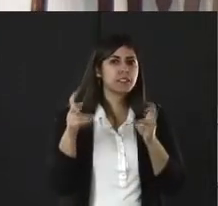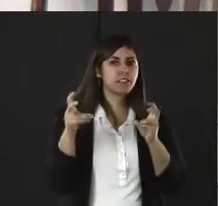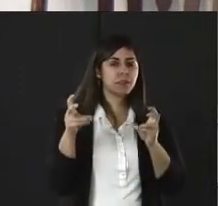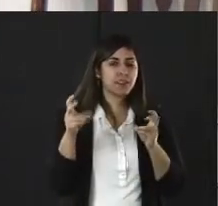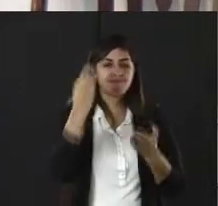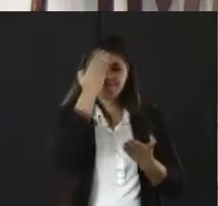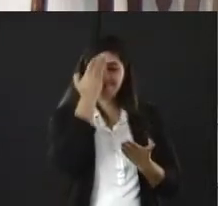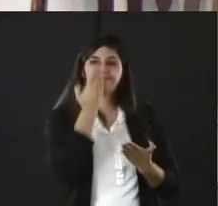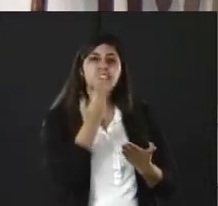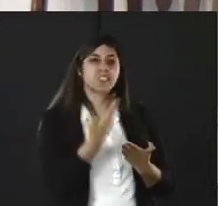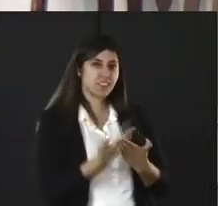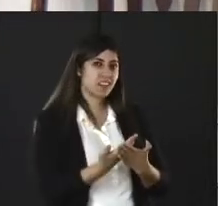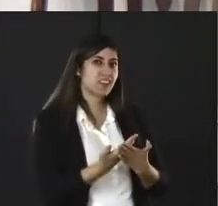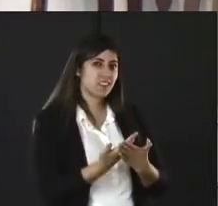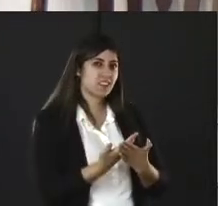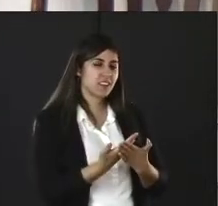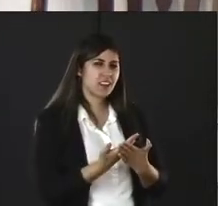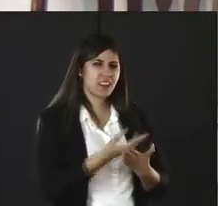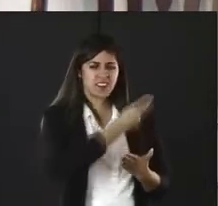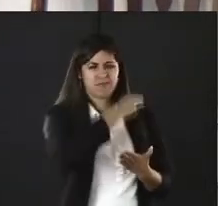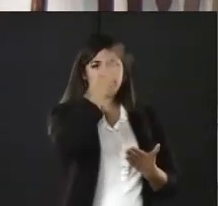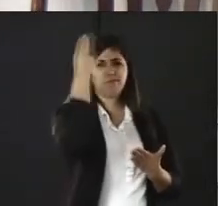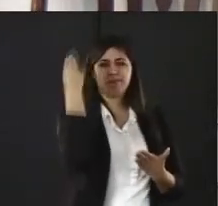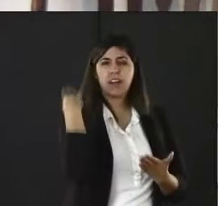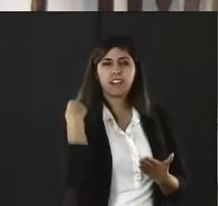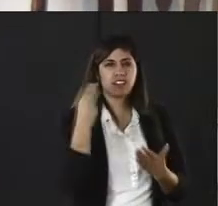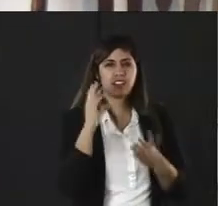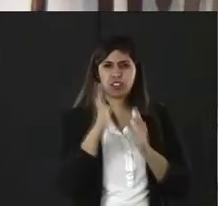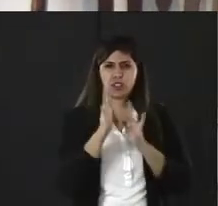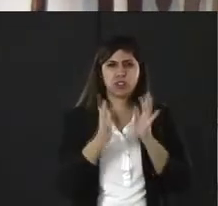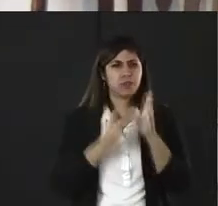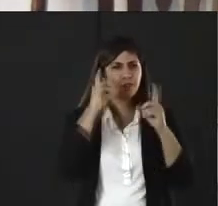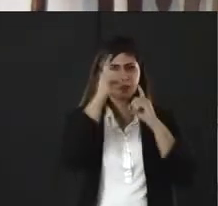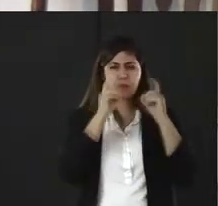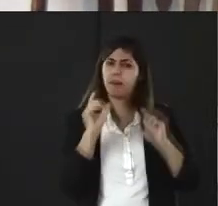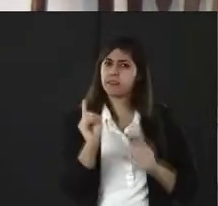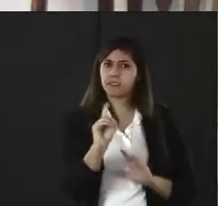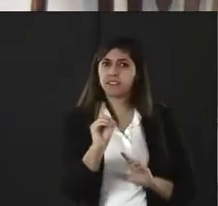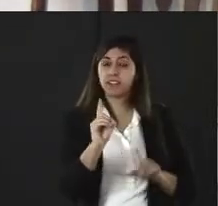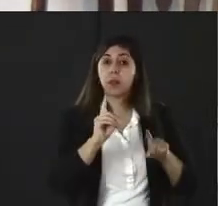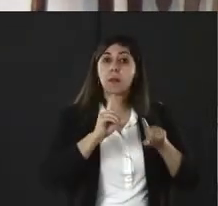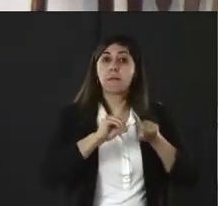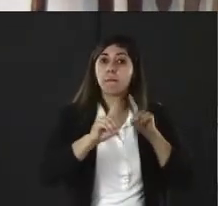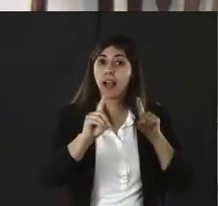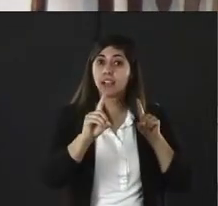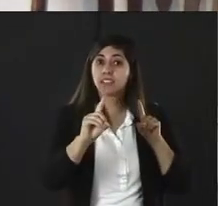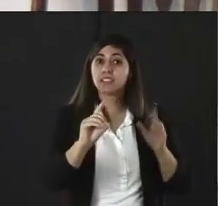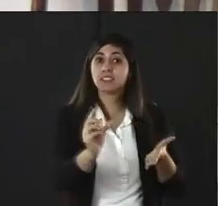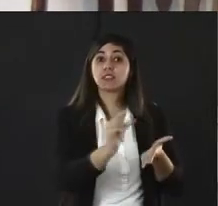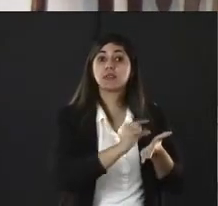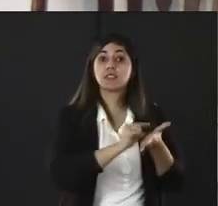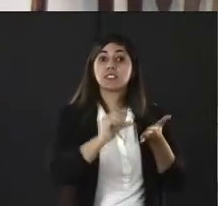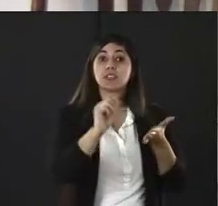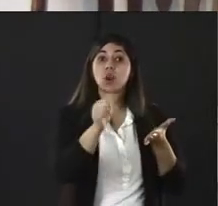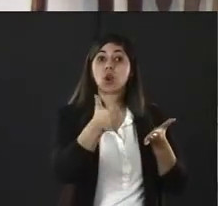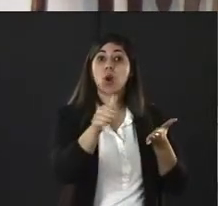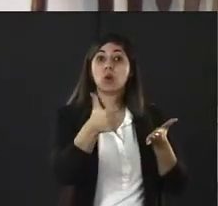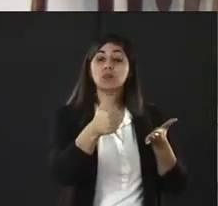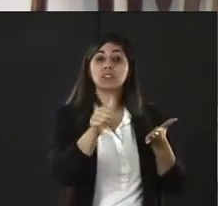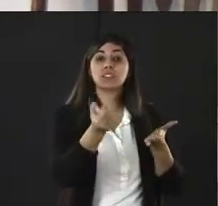talvez nem com a mãe mas o versículo 11 parece revelar mostrar